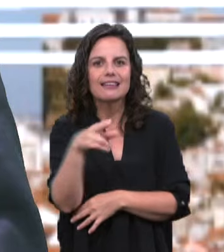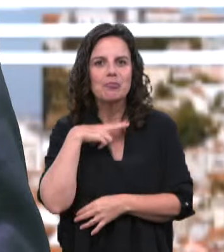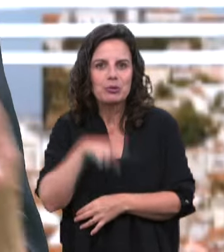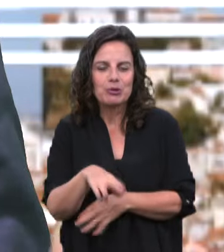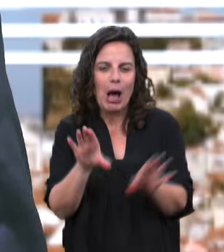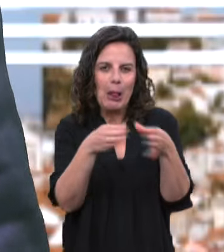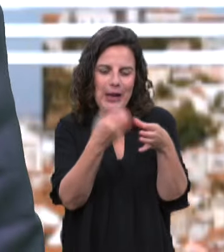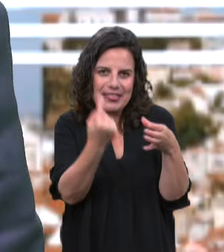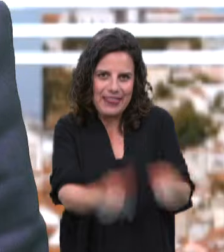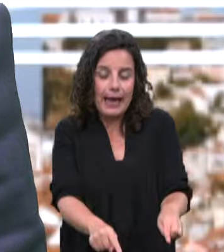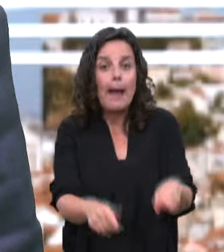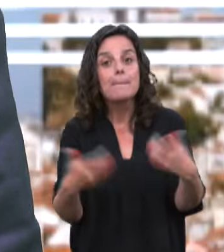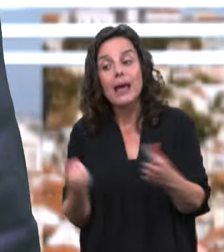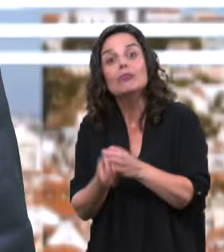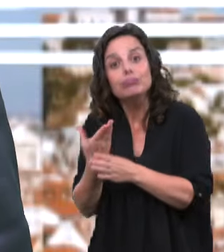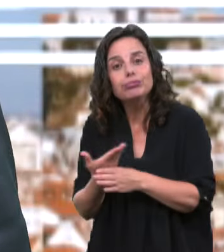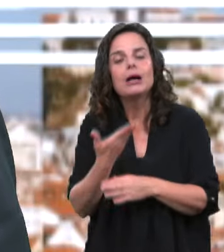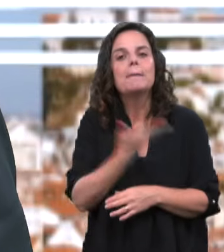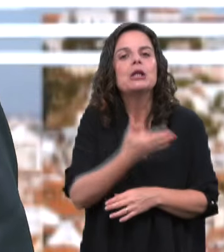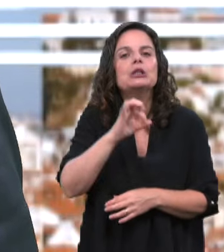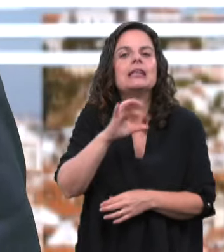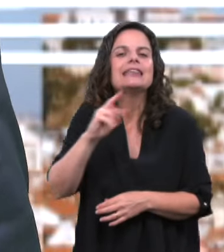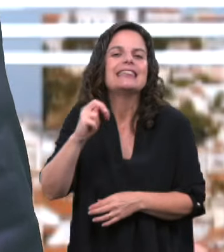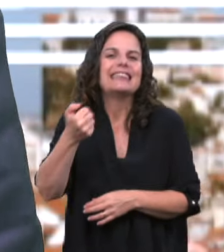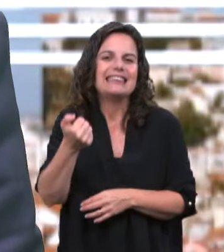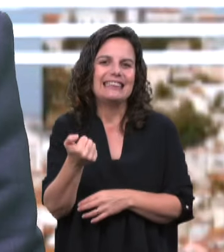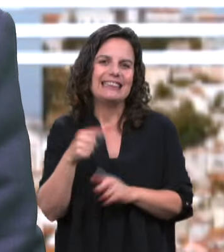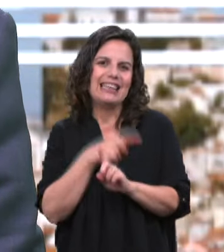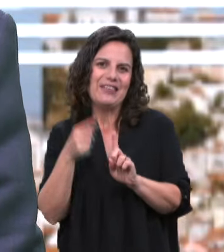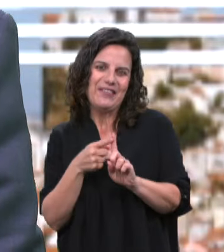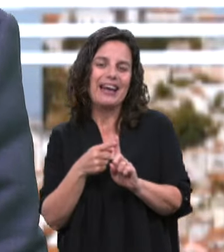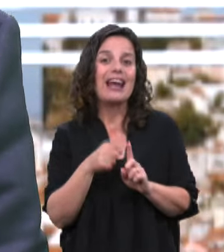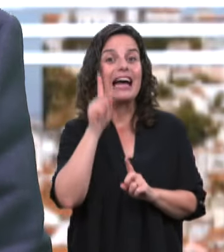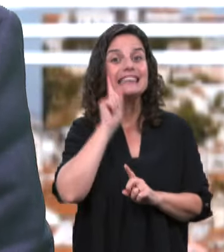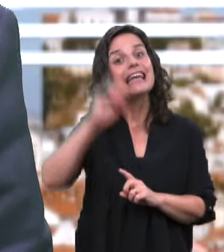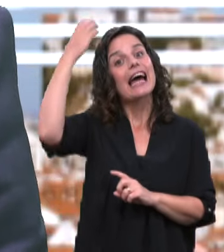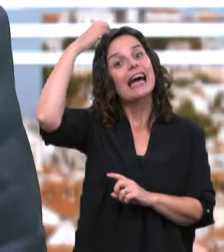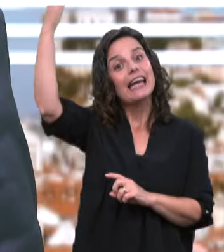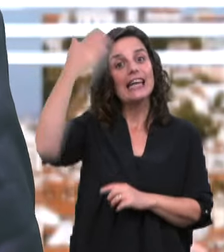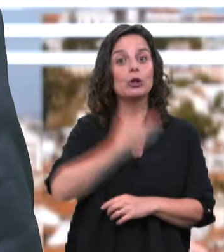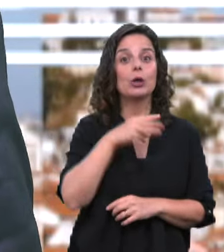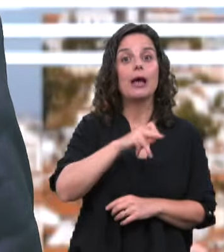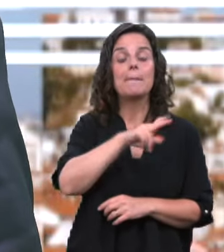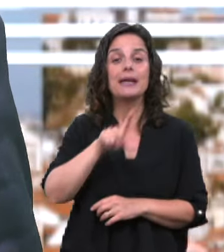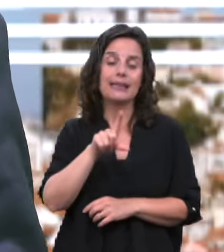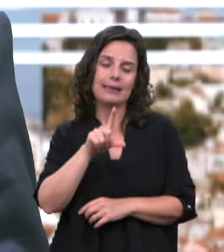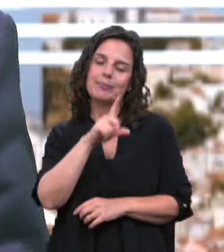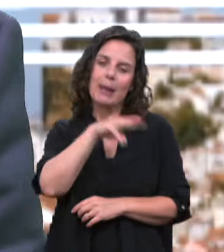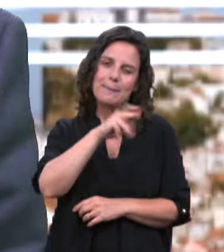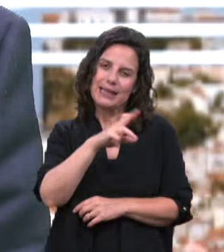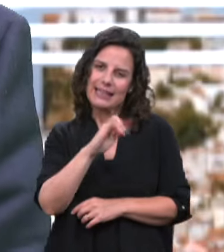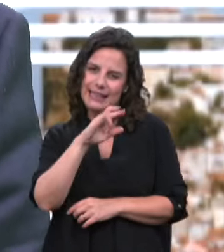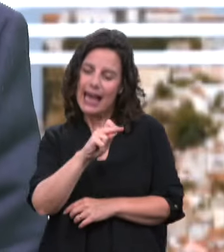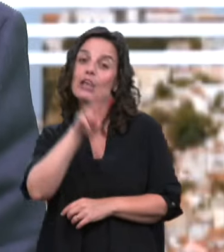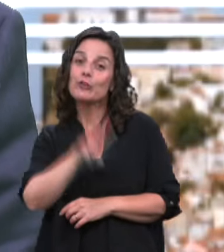país, mas a origem da ordem é de 1835. A Dona Maria II, que criou a sociedade,